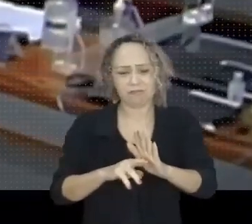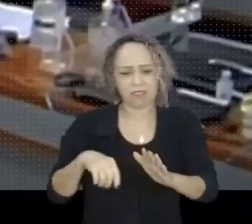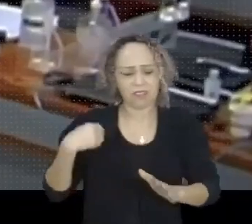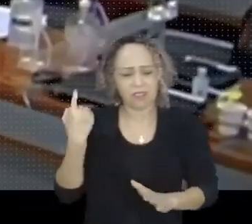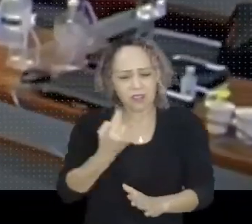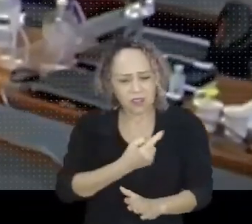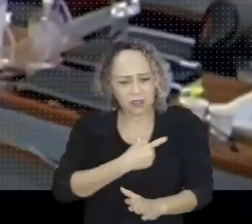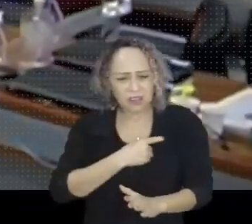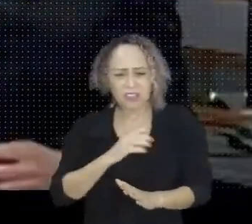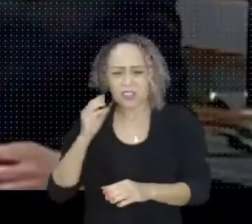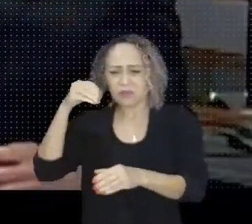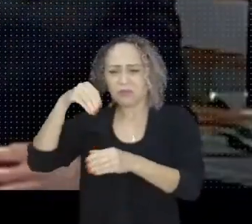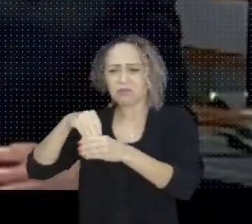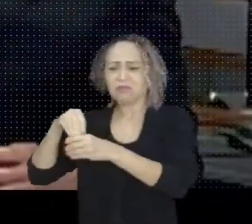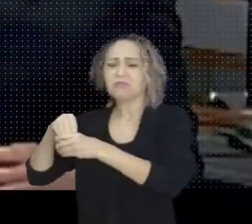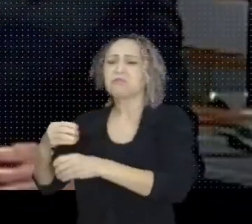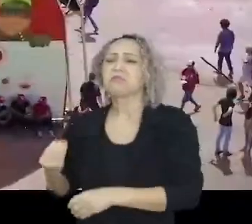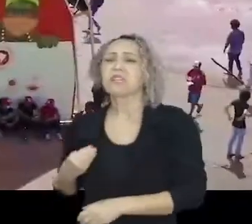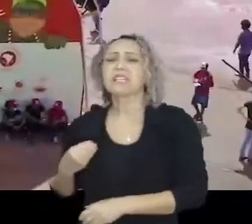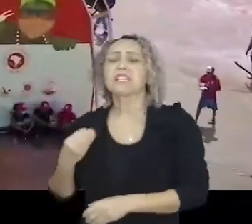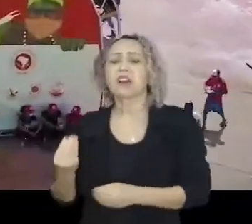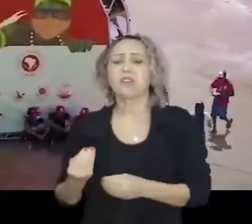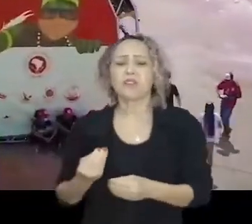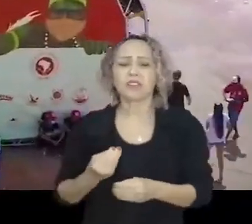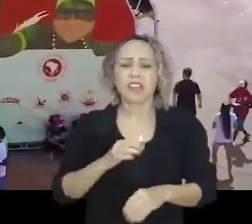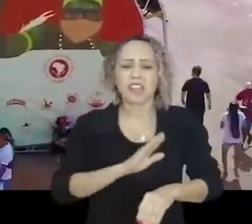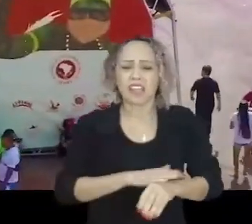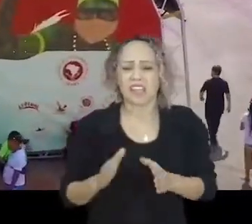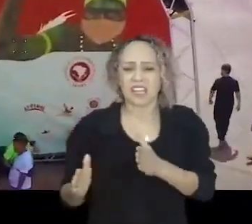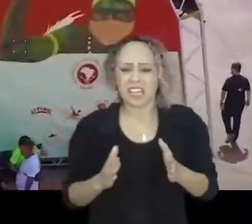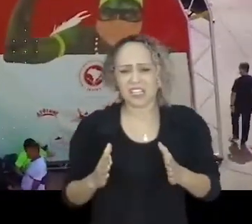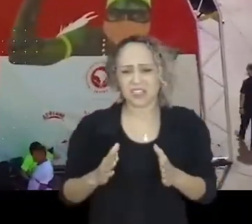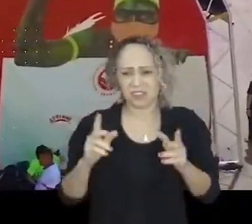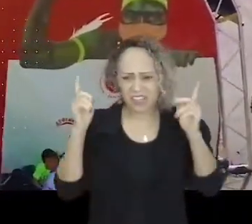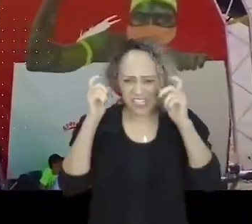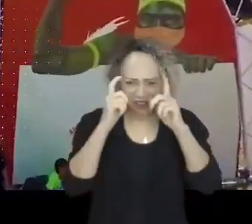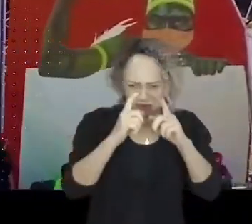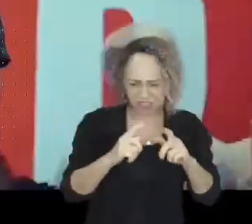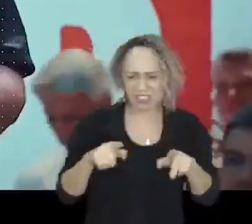Estamos presentes nos momentos de luto e nos momentos de luta,